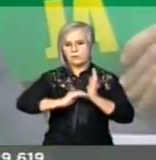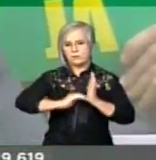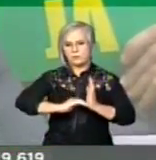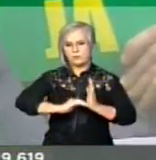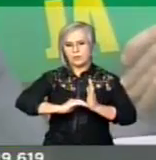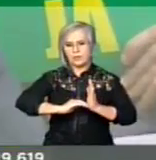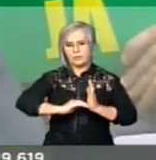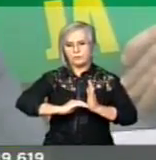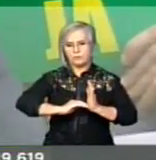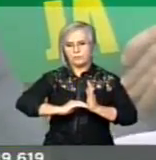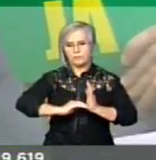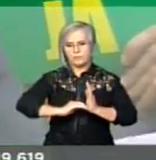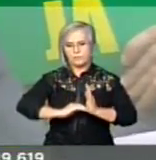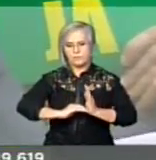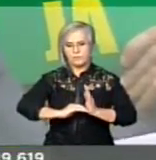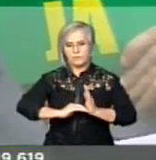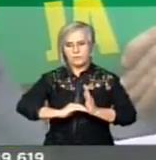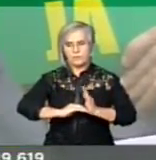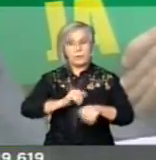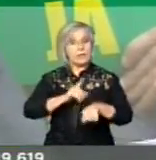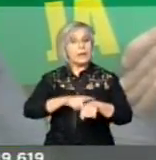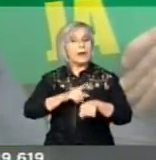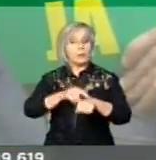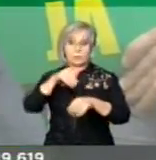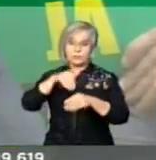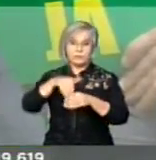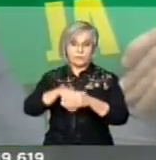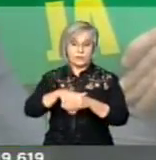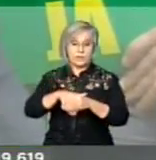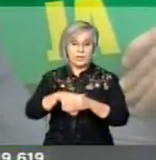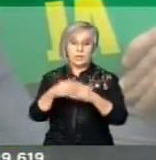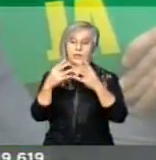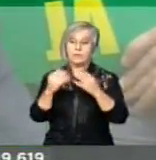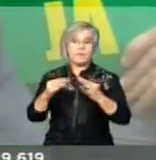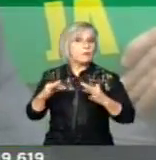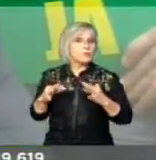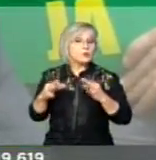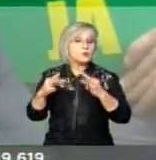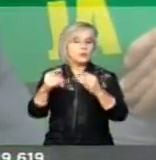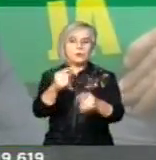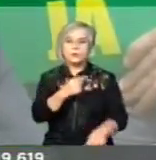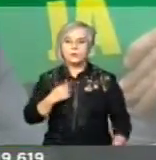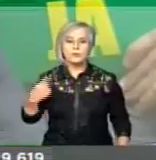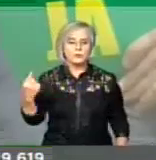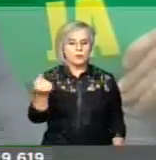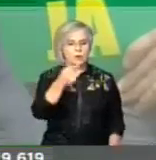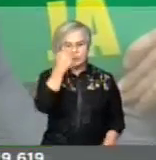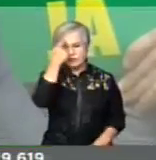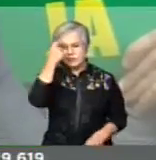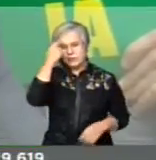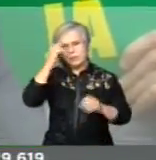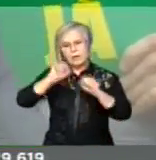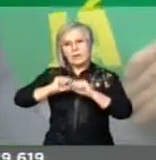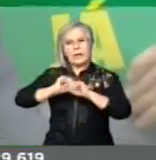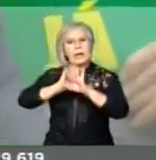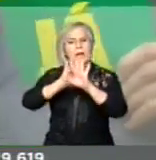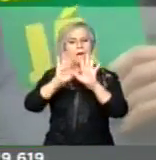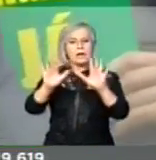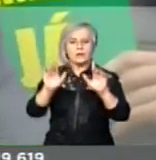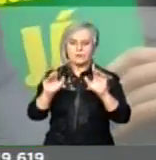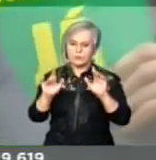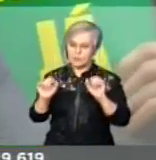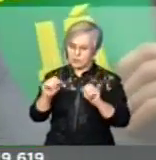Federal. Na hora de votar, tenhamos todos a clareza que o dever de cada um de nós aqui